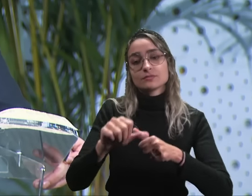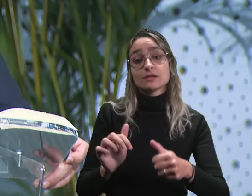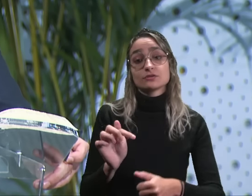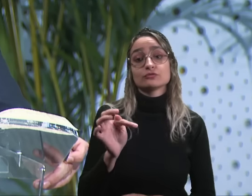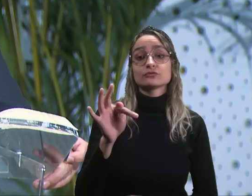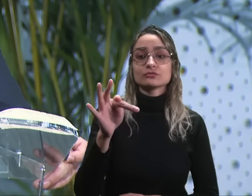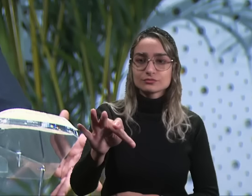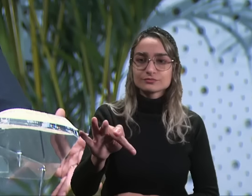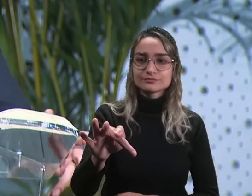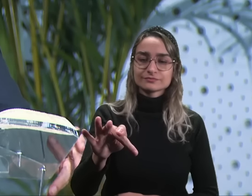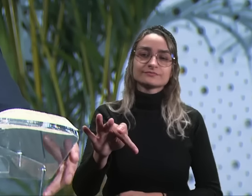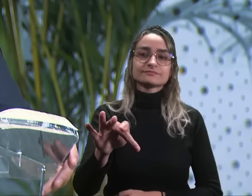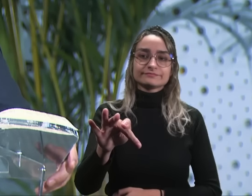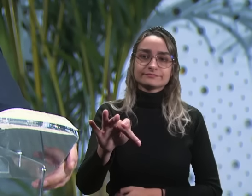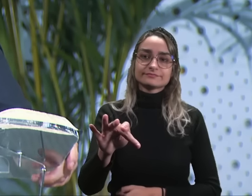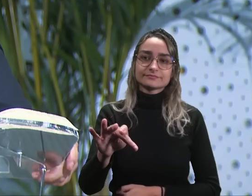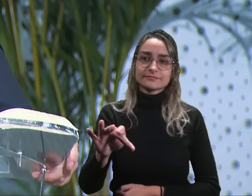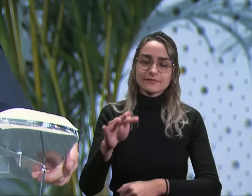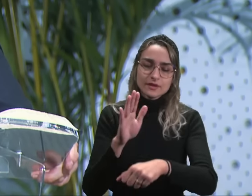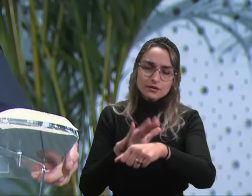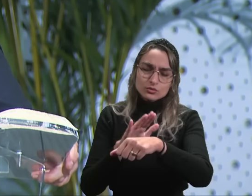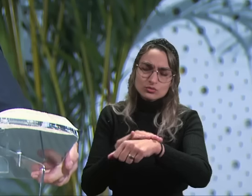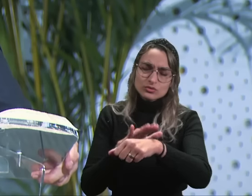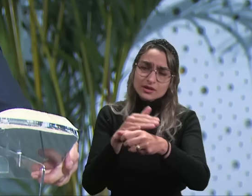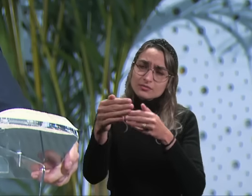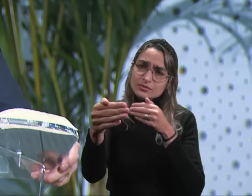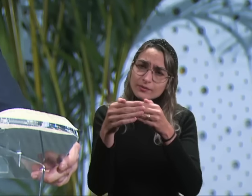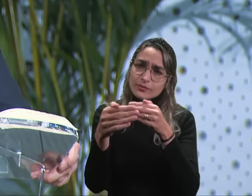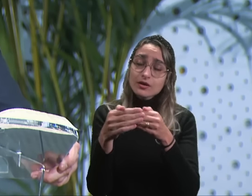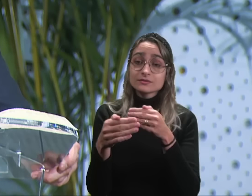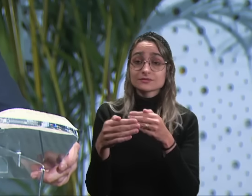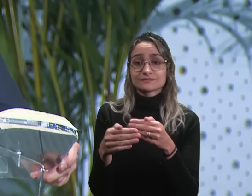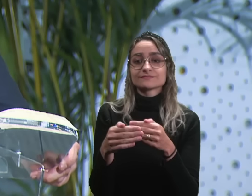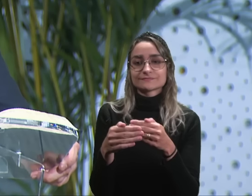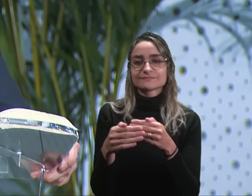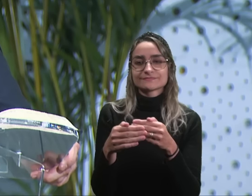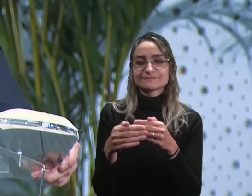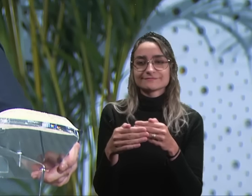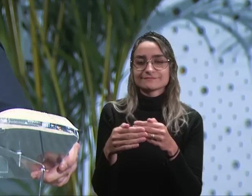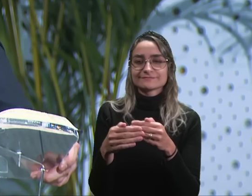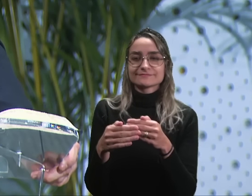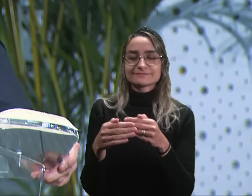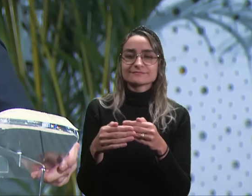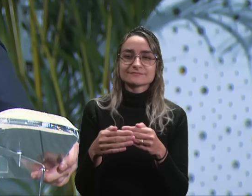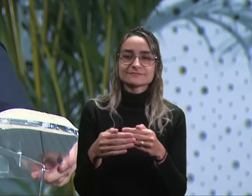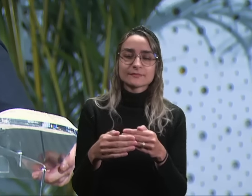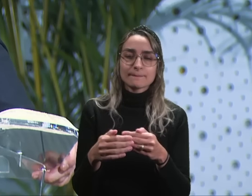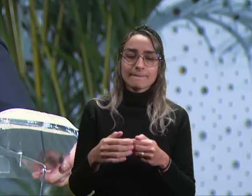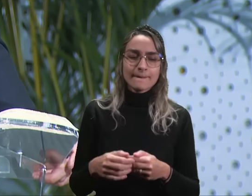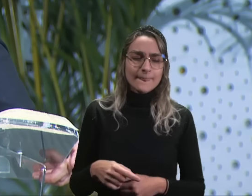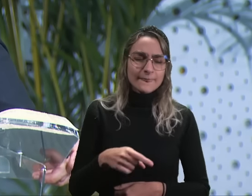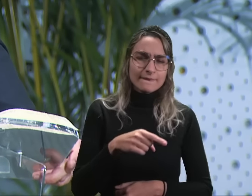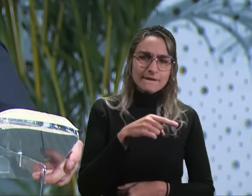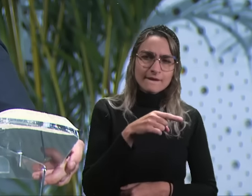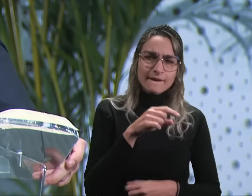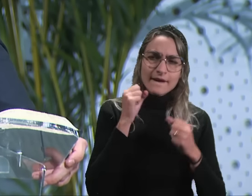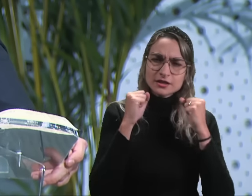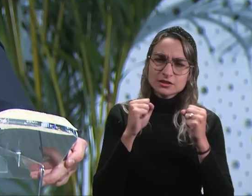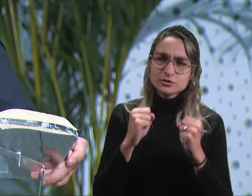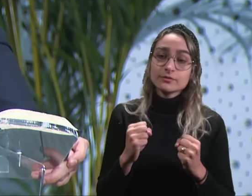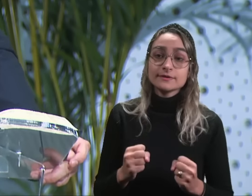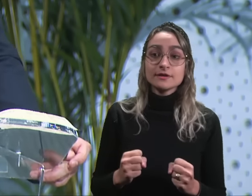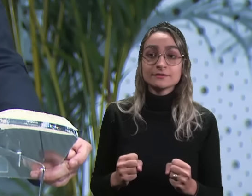amigos Falta pouco tempo gente não perca tempo esse poder é essencialmente o